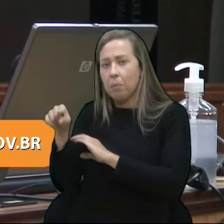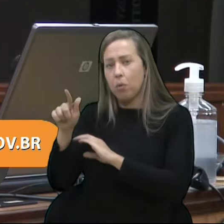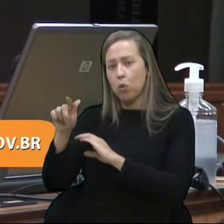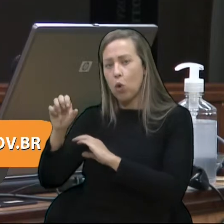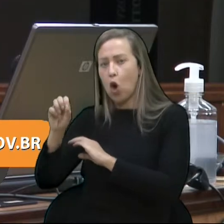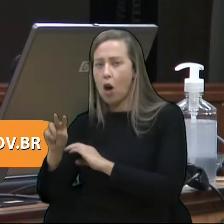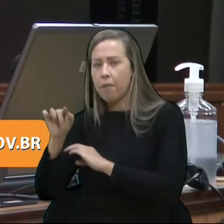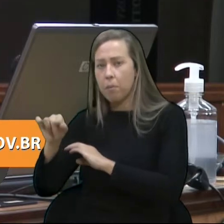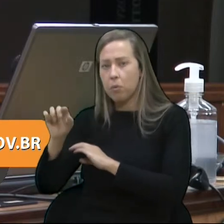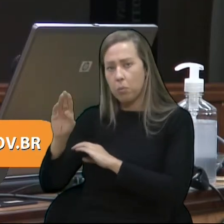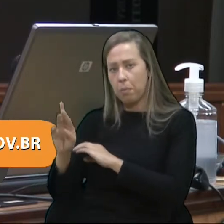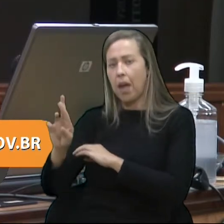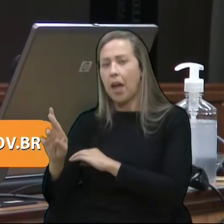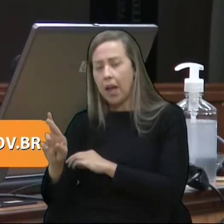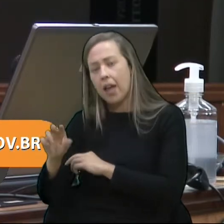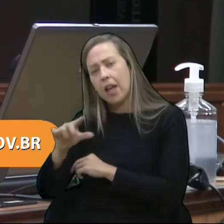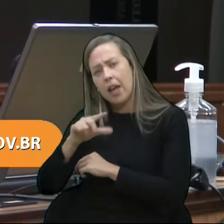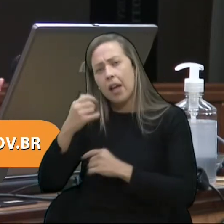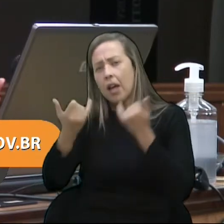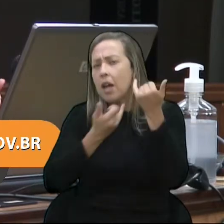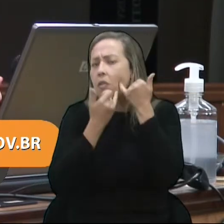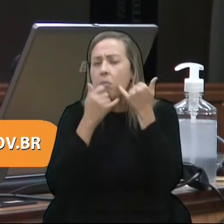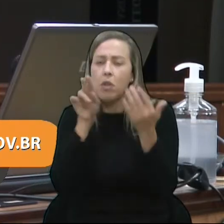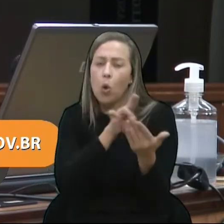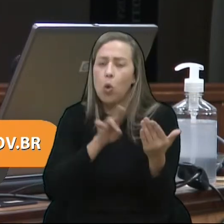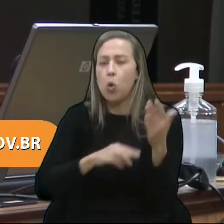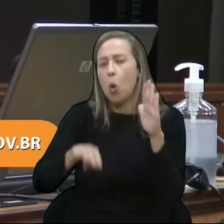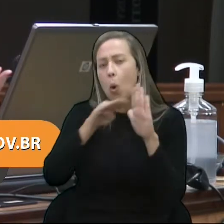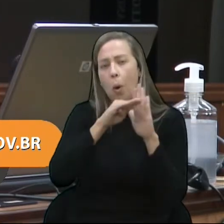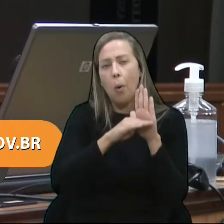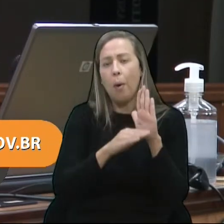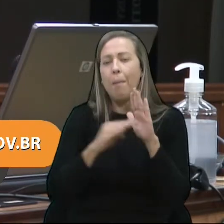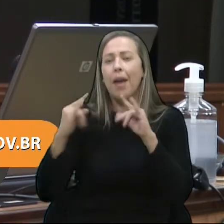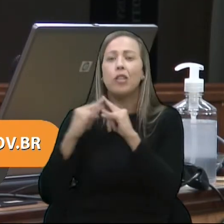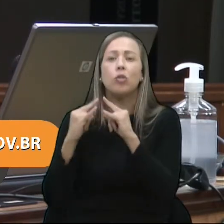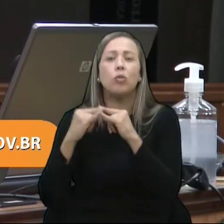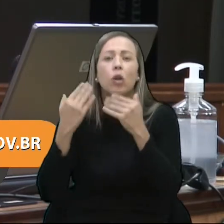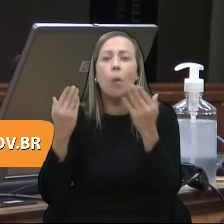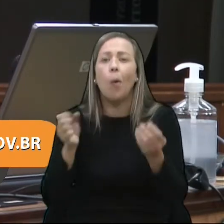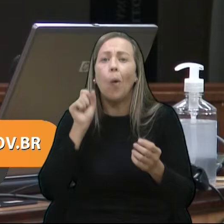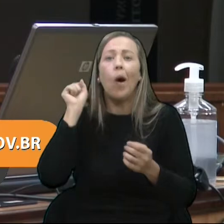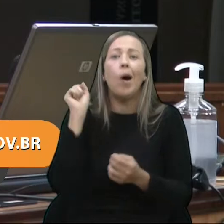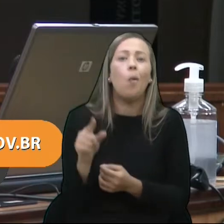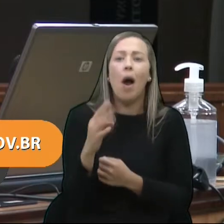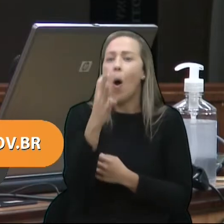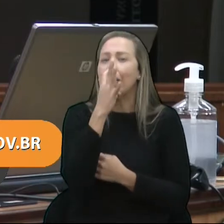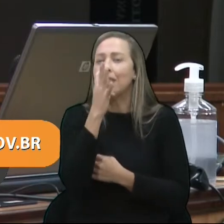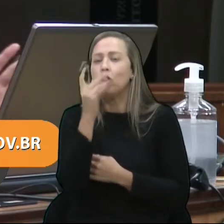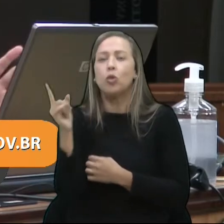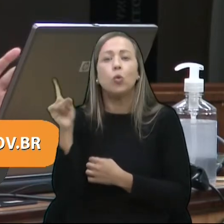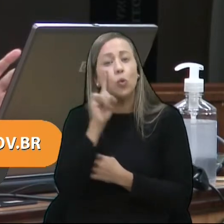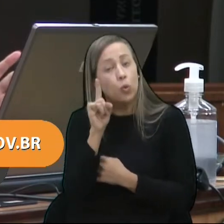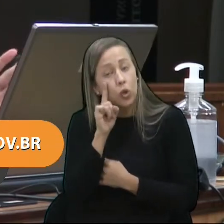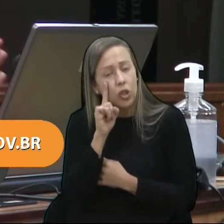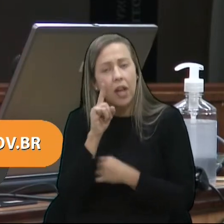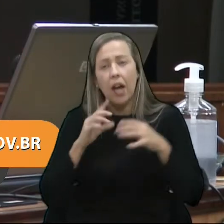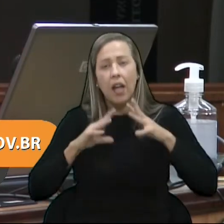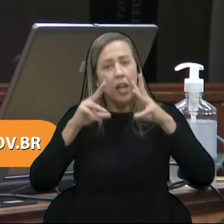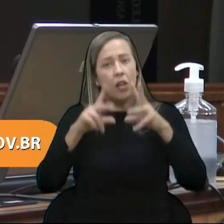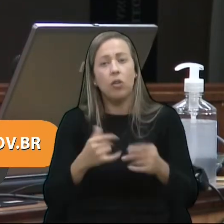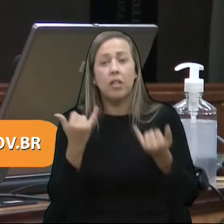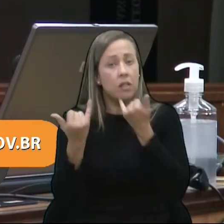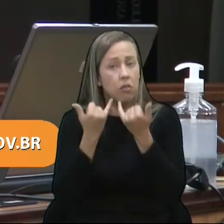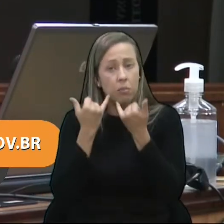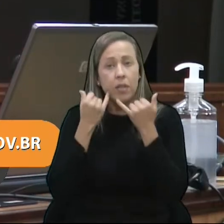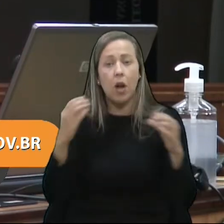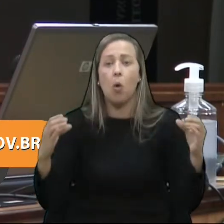semana-da-comunicação@câmaracaxias.rs.gov.br. Algumas informações como nome, instituição, qual o bate-papo que vocês estão participando, e todas as informações elas estão